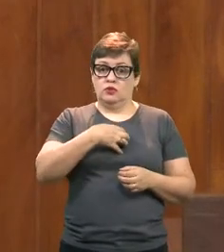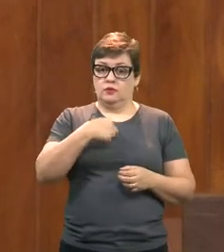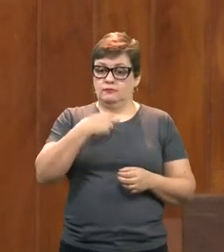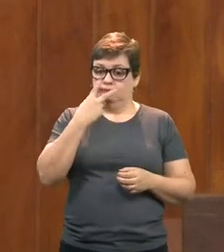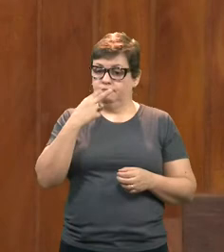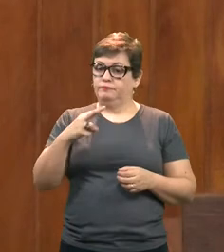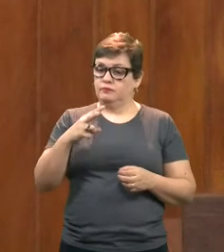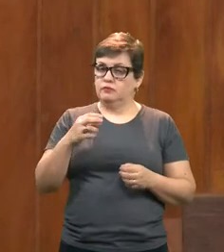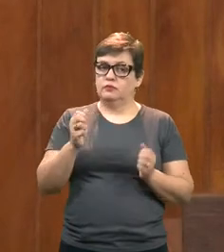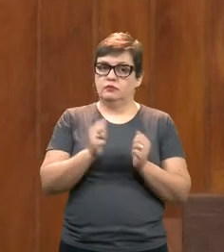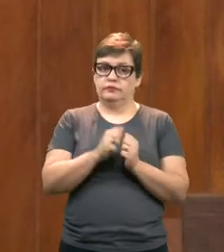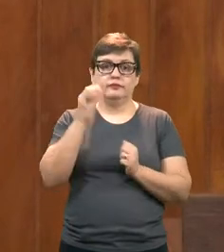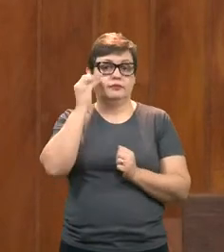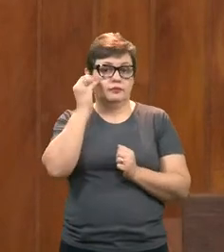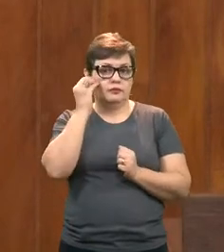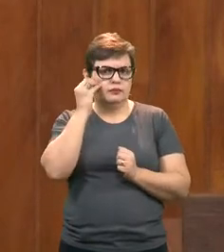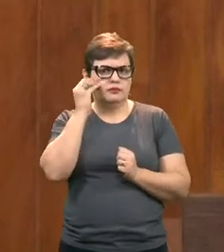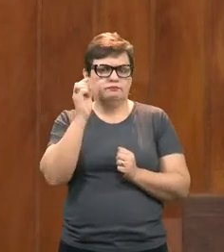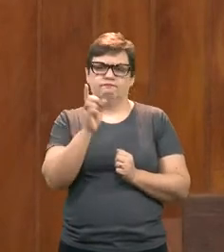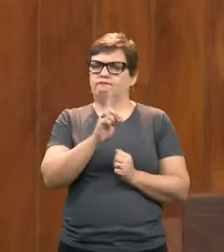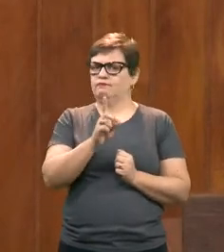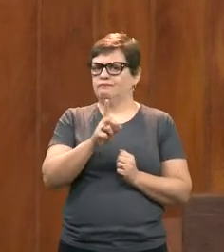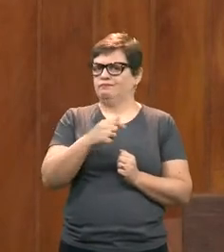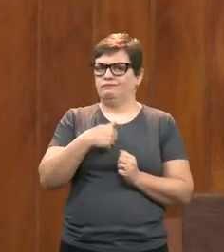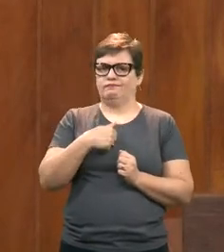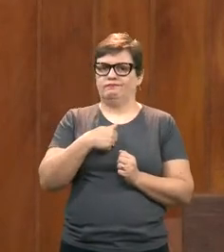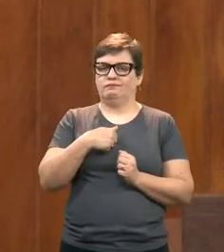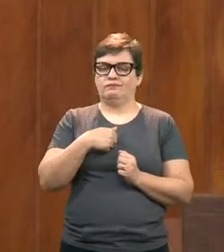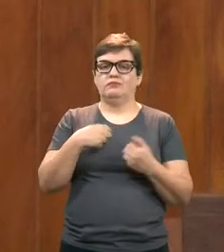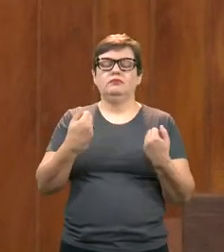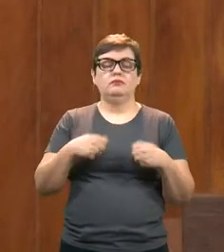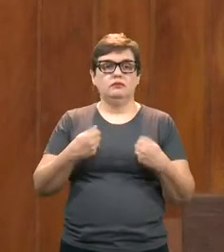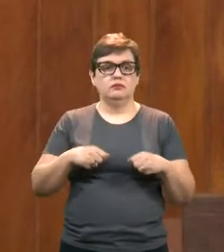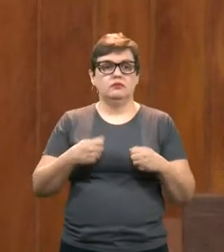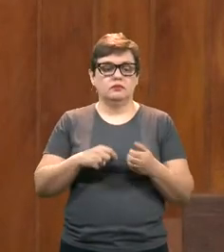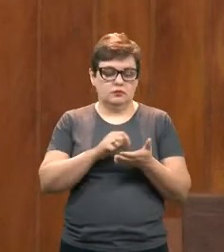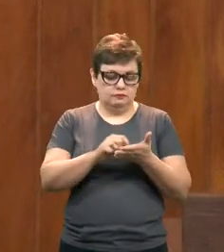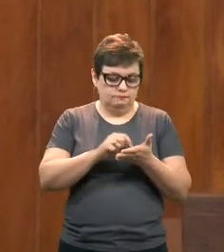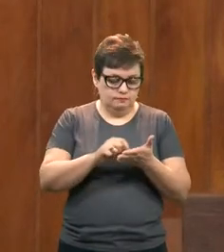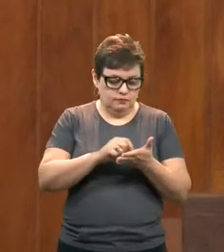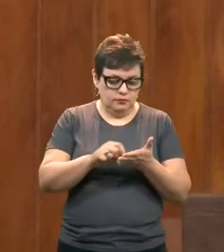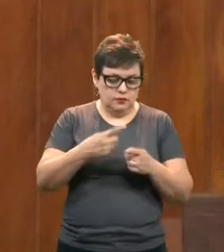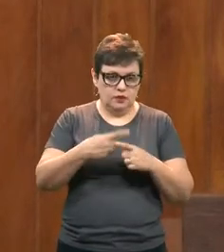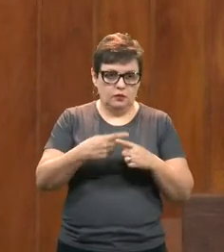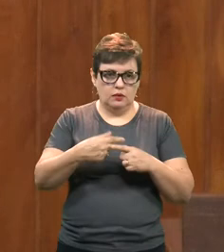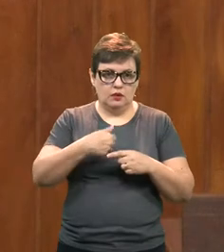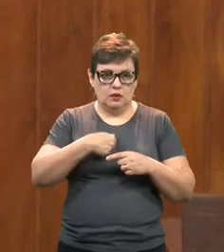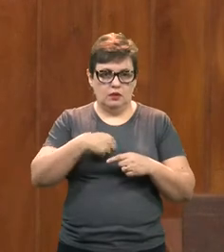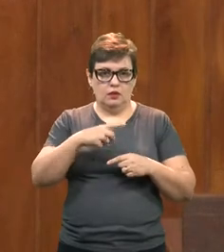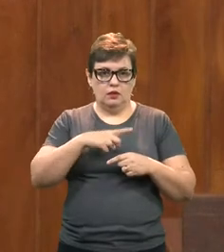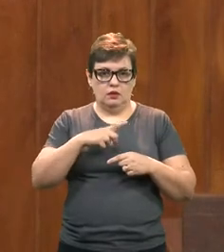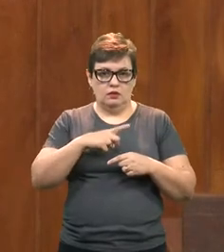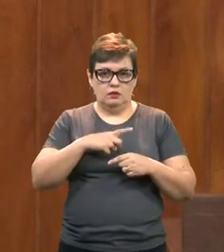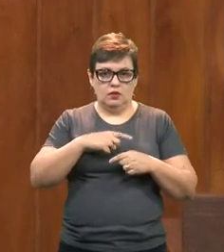de experiência? Não, não. Eu preciso prescrever mediante eu tenho informação